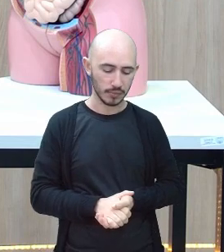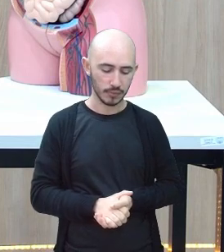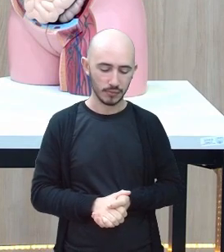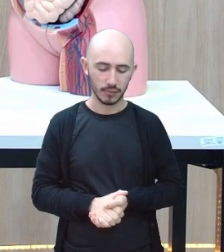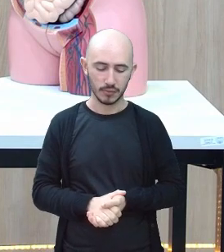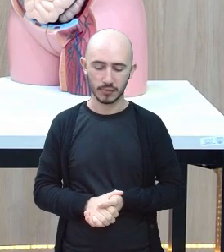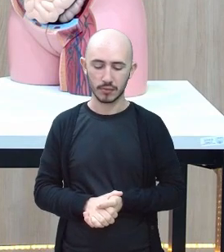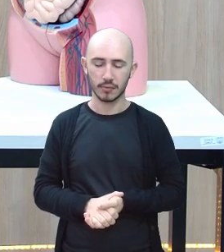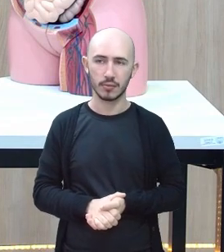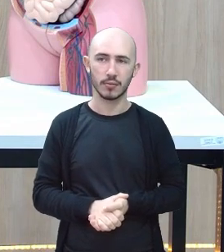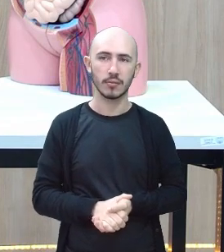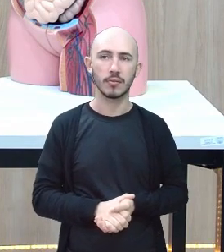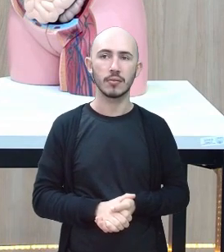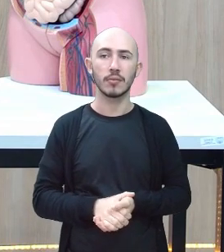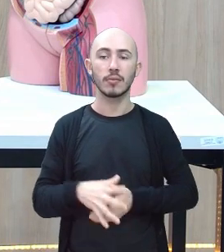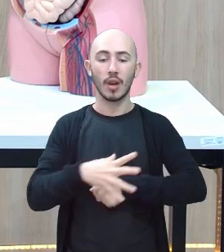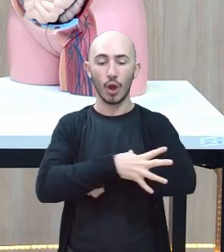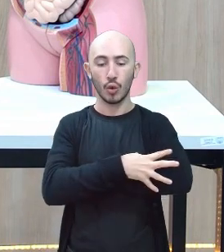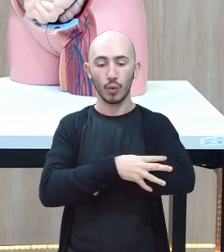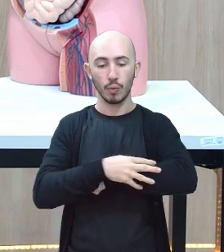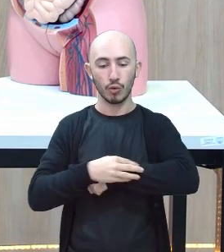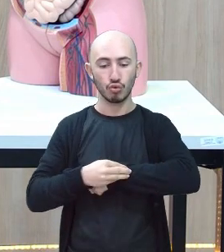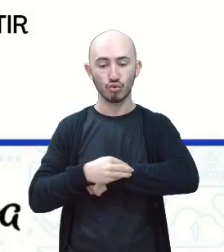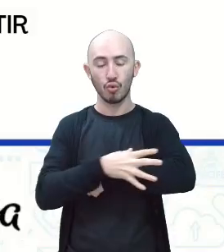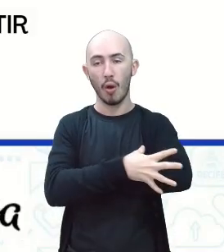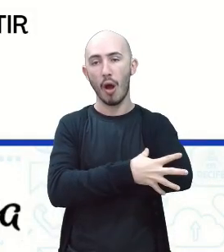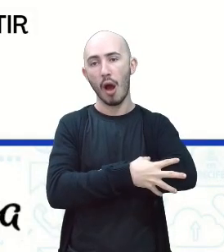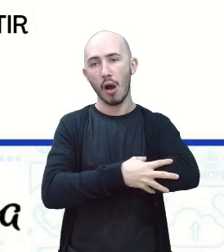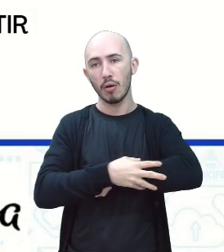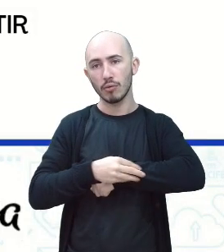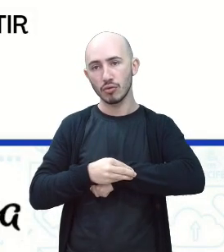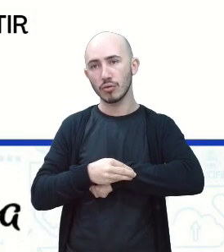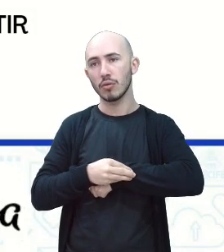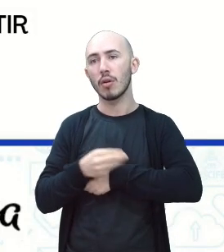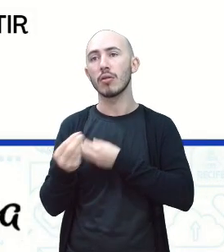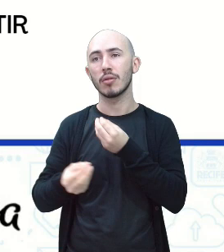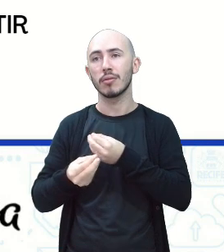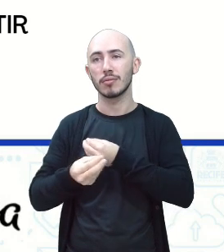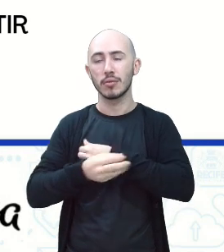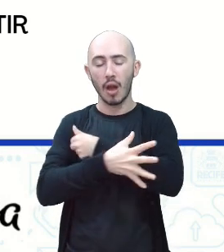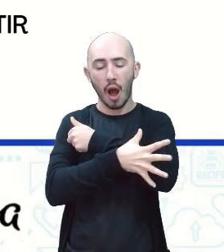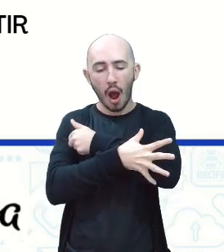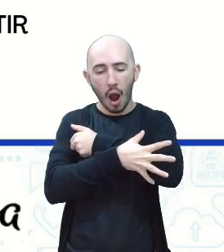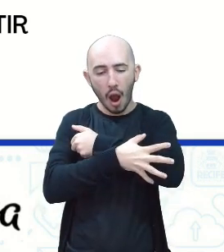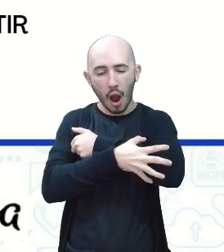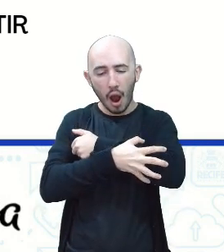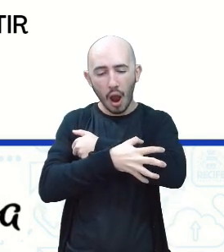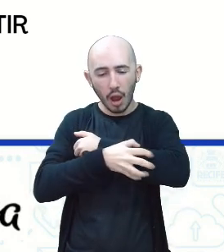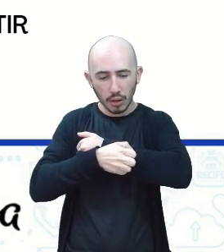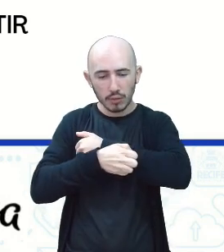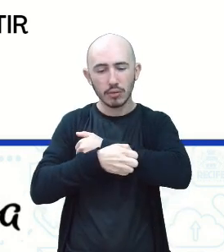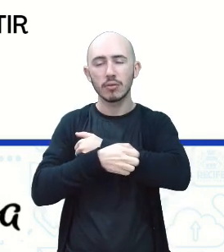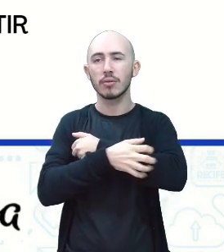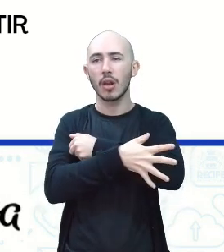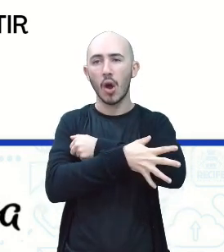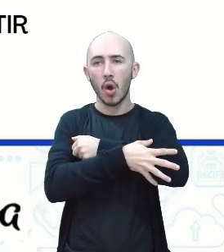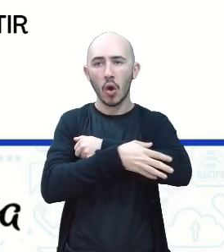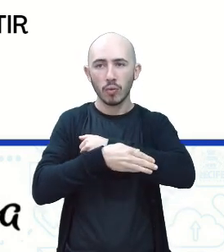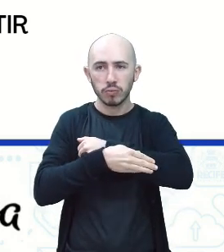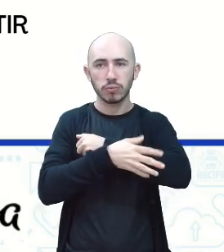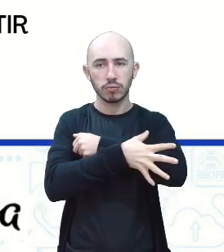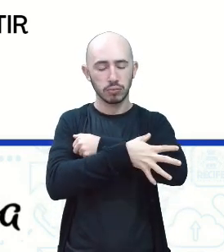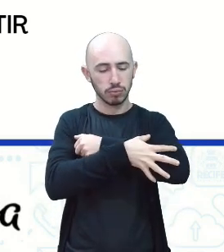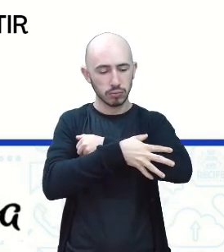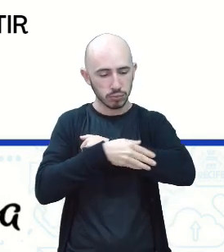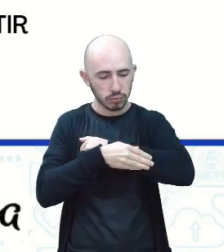A célula muscular, ela é capaz de se contrair, então realiza um movimento de contração.